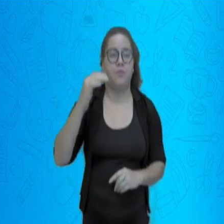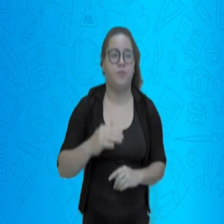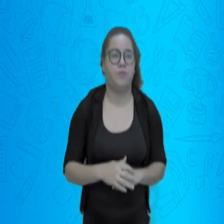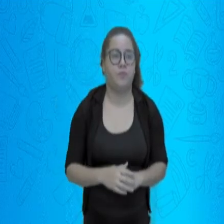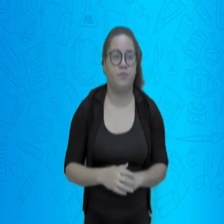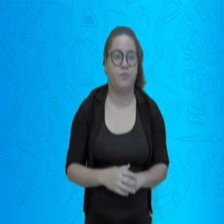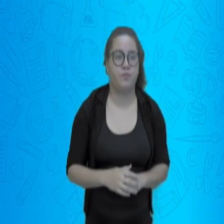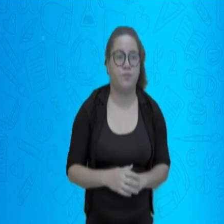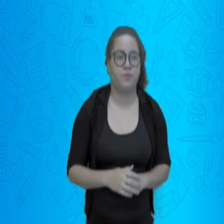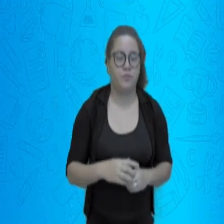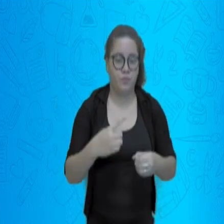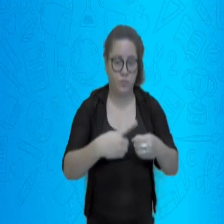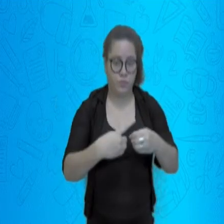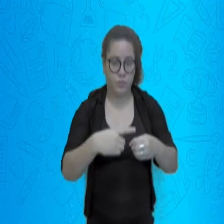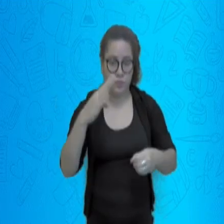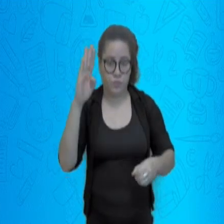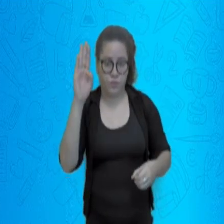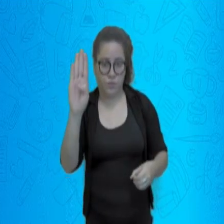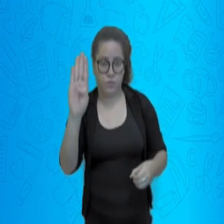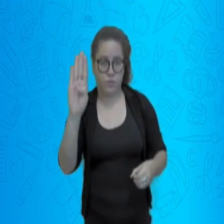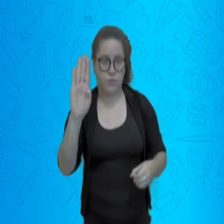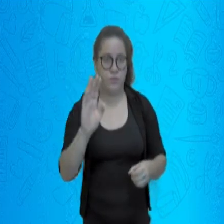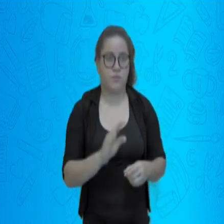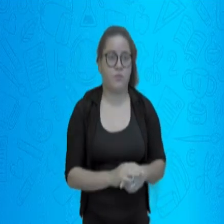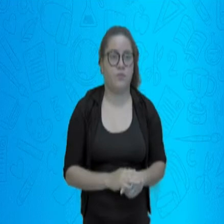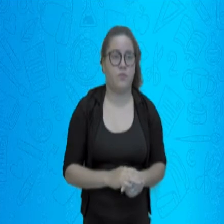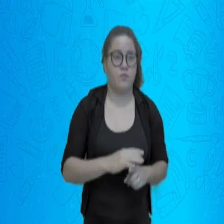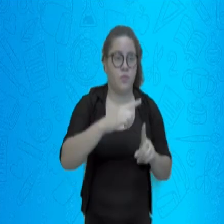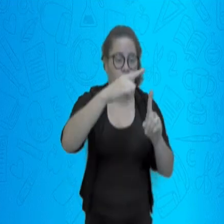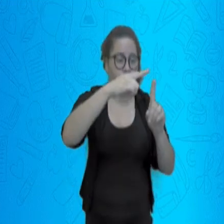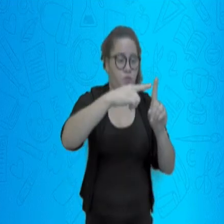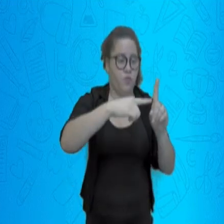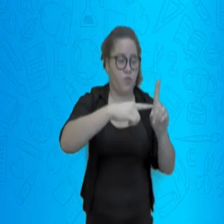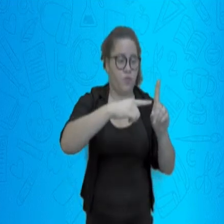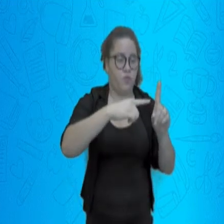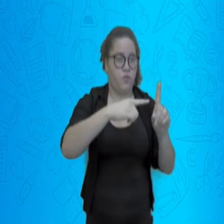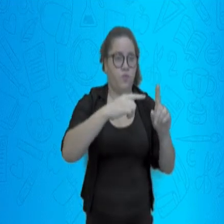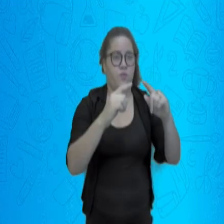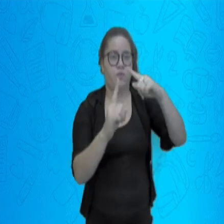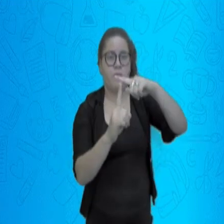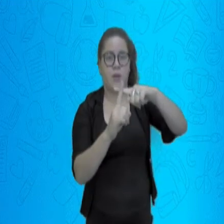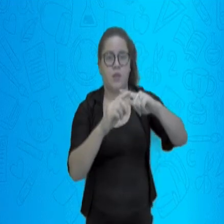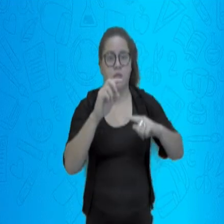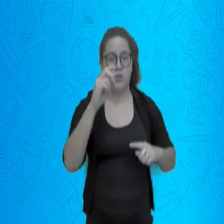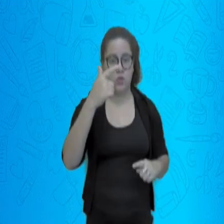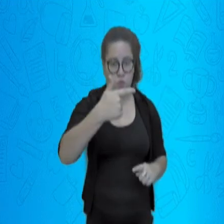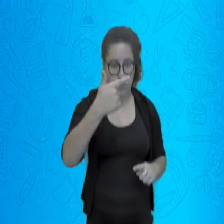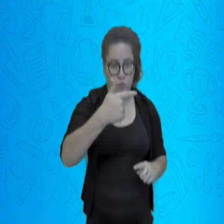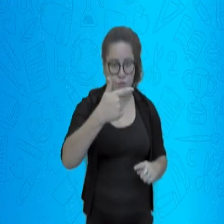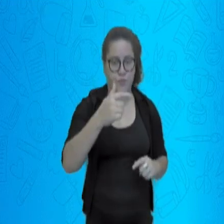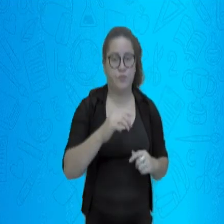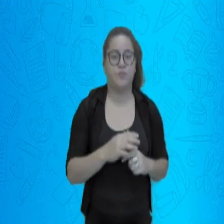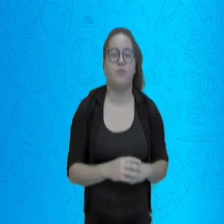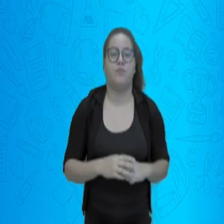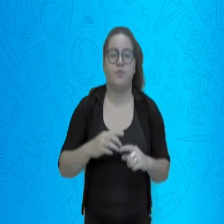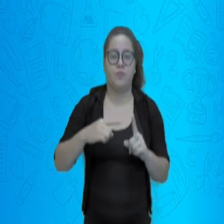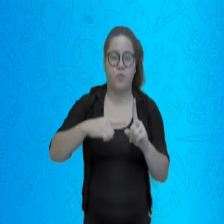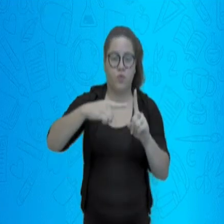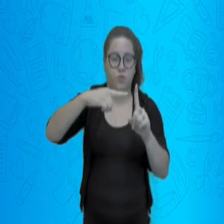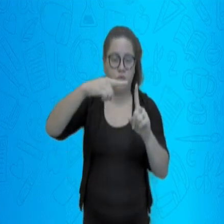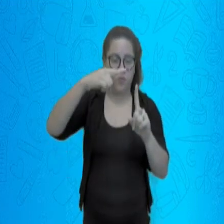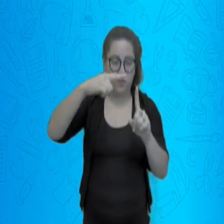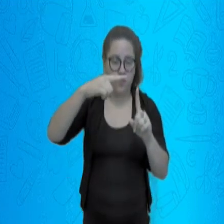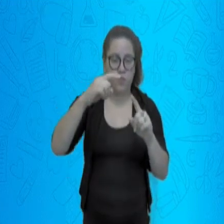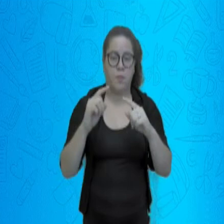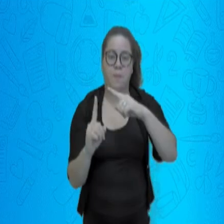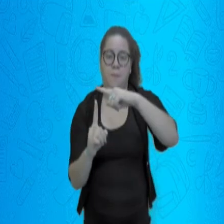cidade B, a temperatura mínima +2 naquele dia. E a temperatura